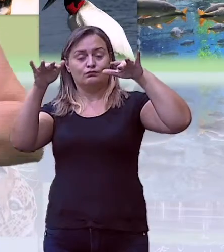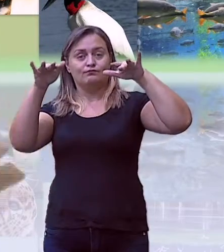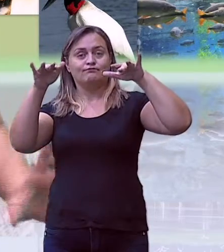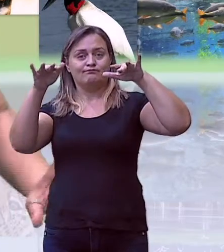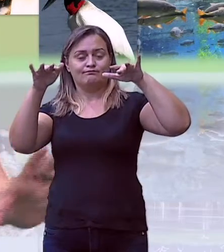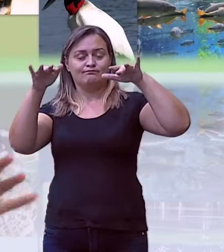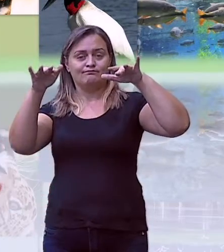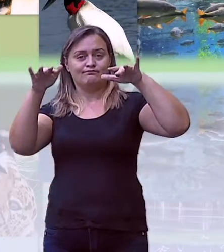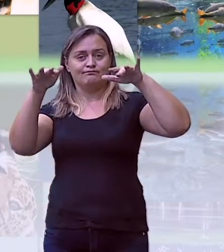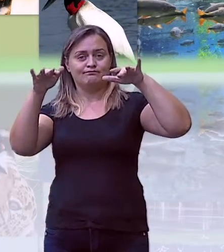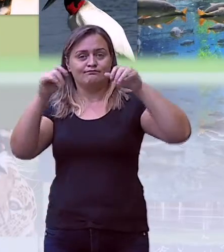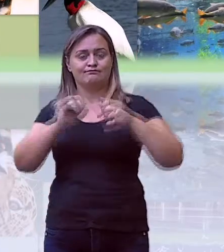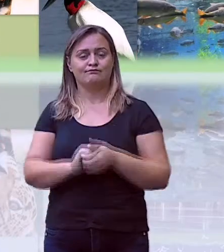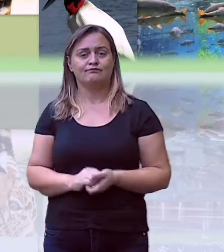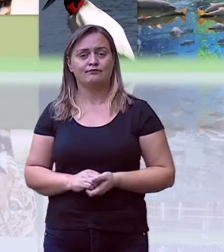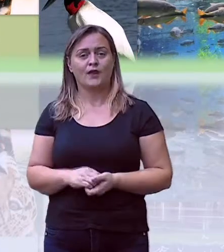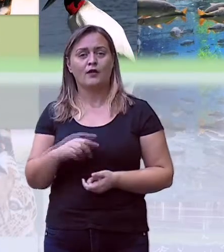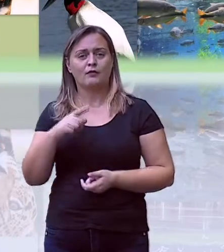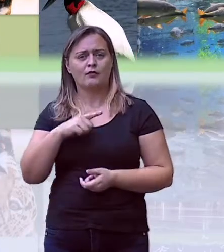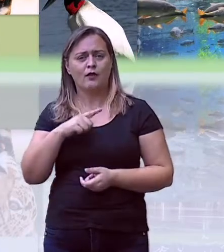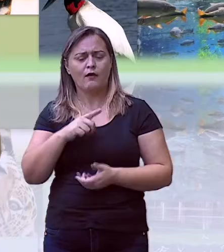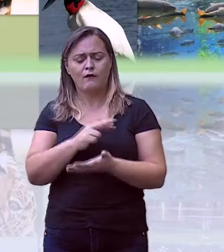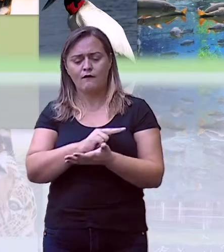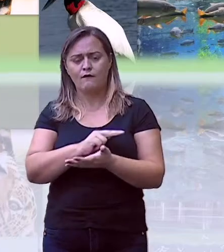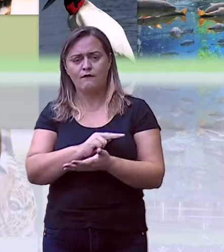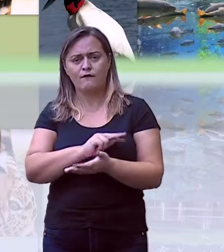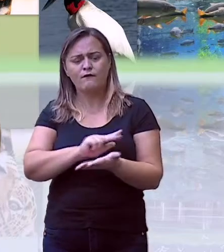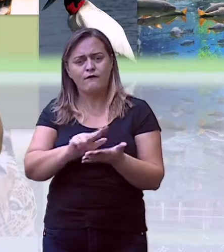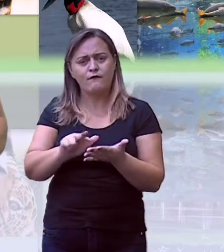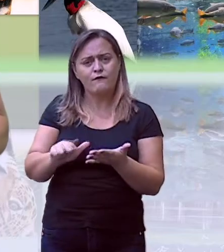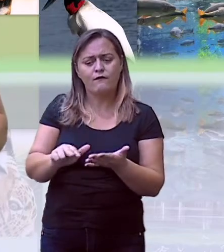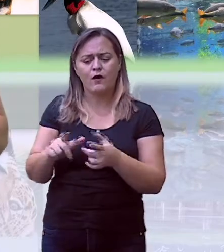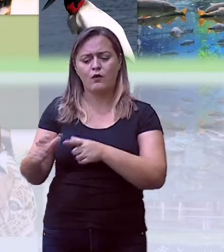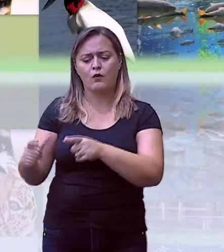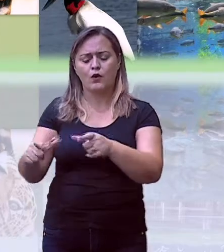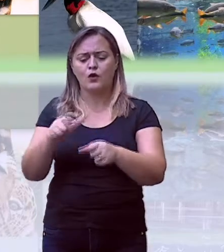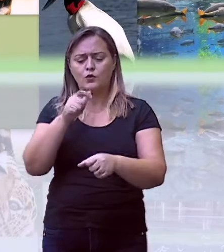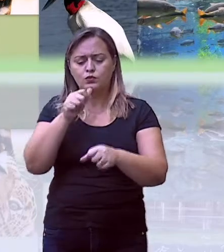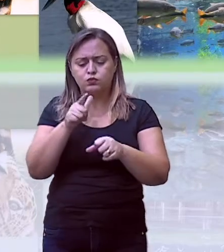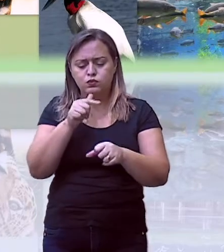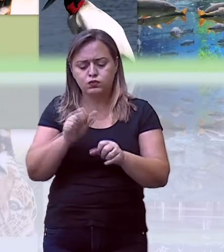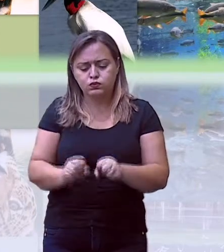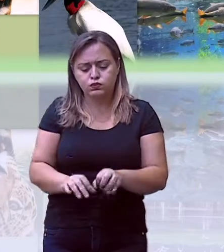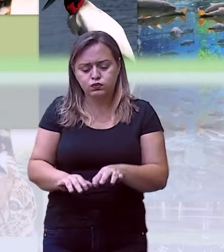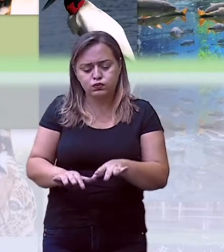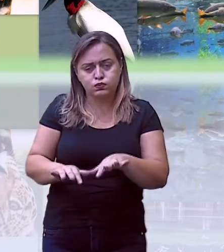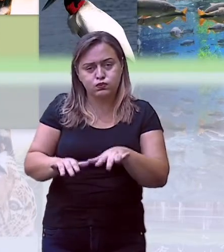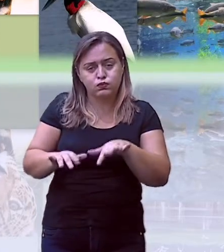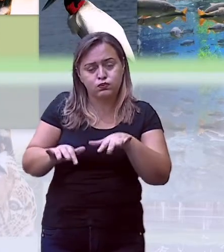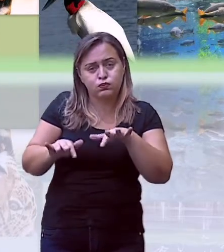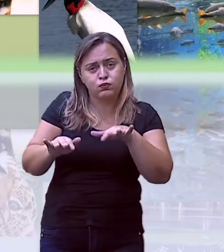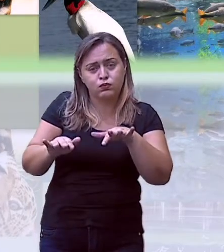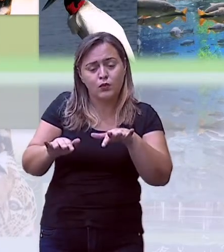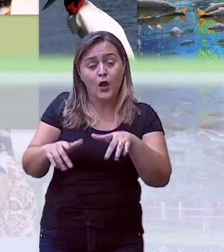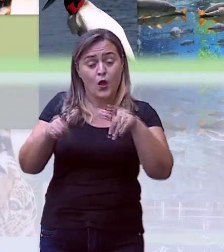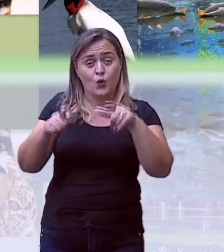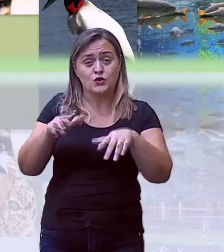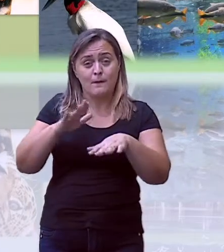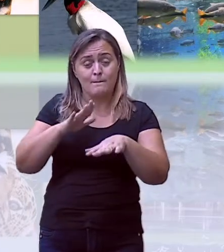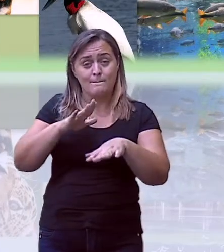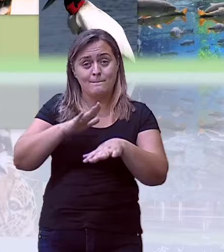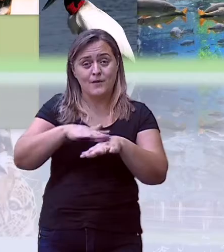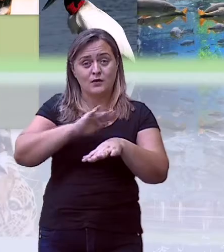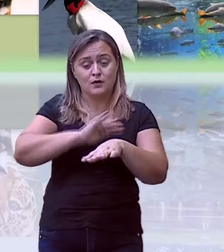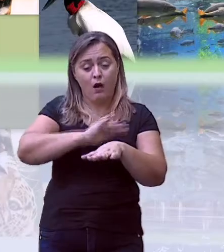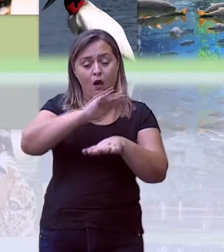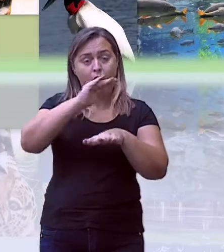haja vários pontos de alagamento. Só as partes mais altas vão conseguir escapar deste